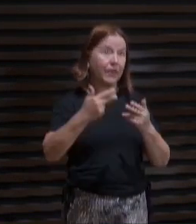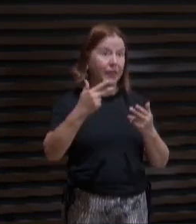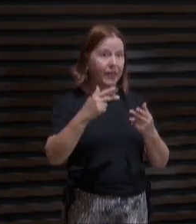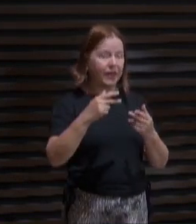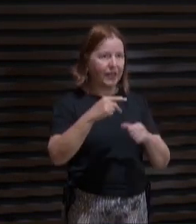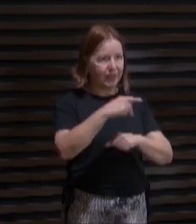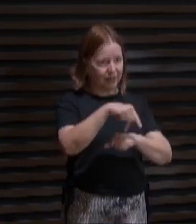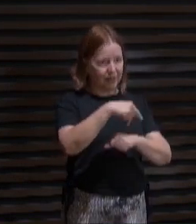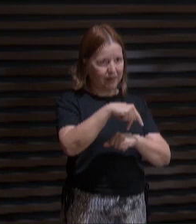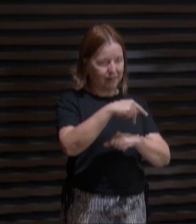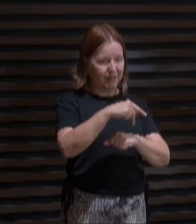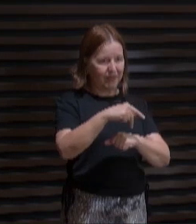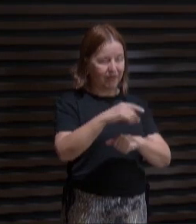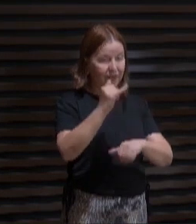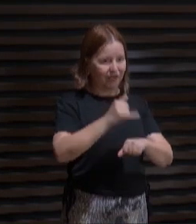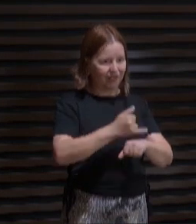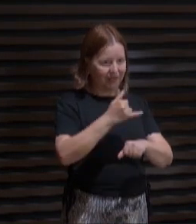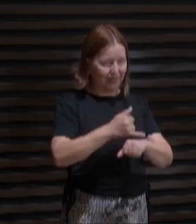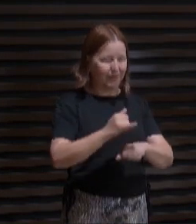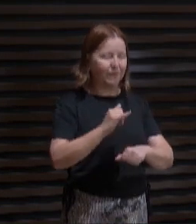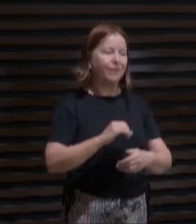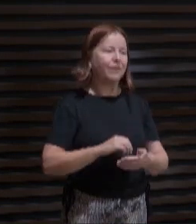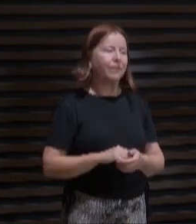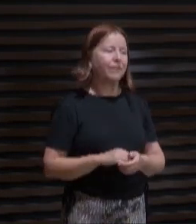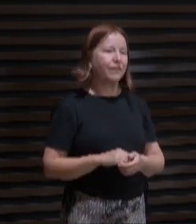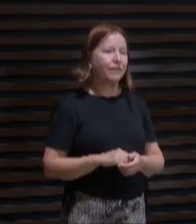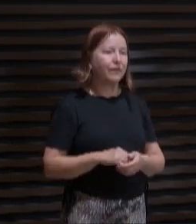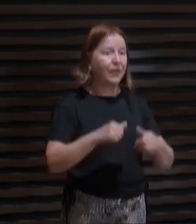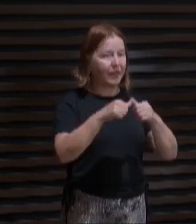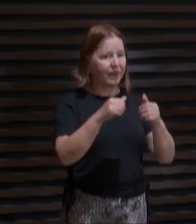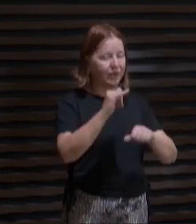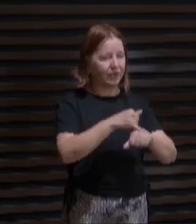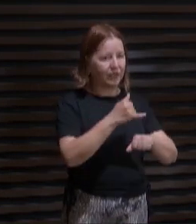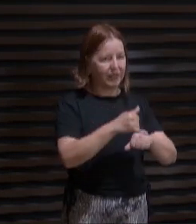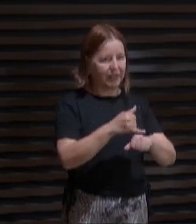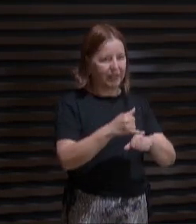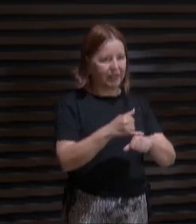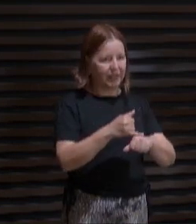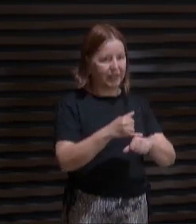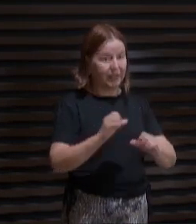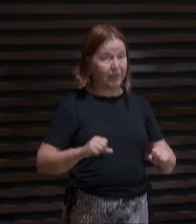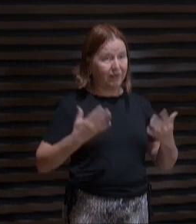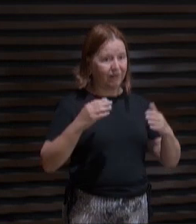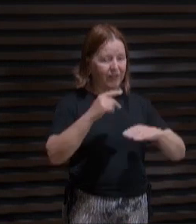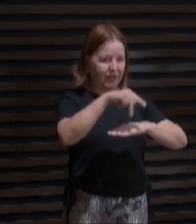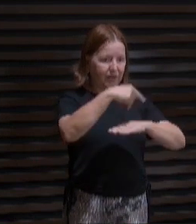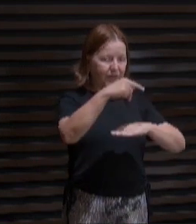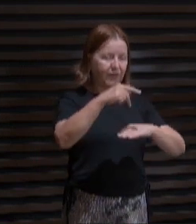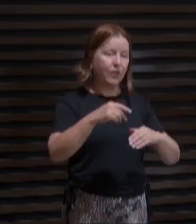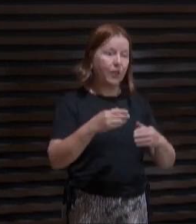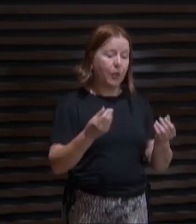certas que ele esteve em Jerusalém. Estando ele em Jerusalém durante a festa da Páscoa, muitos vendo